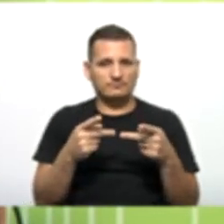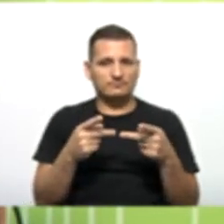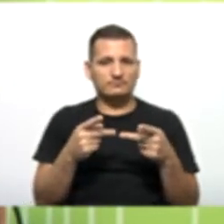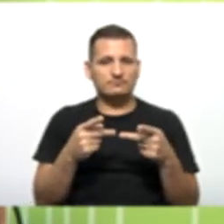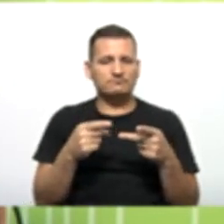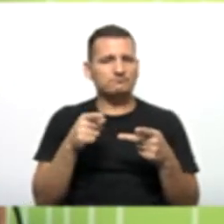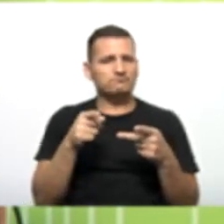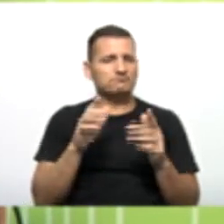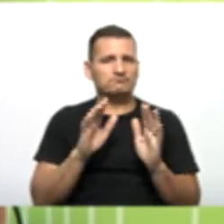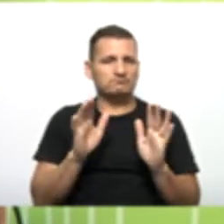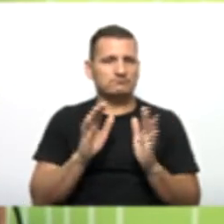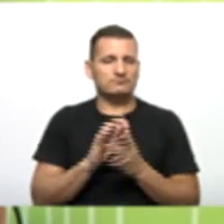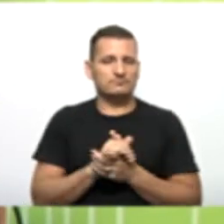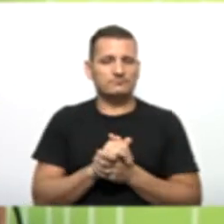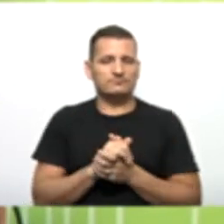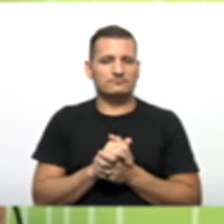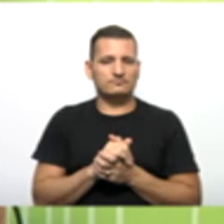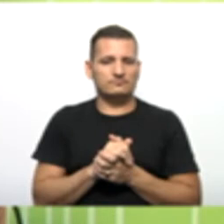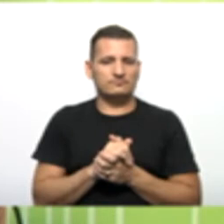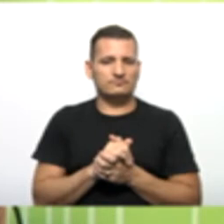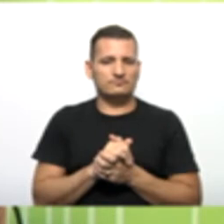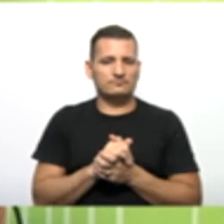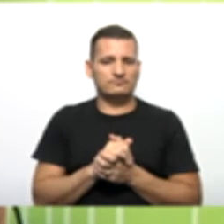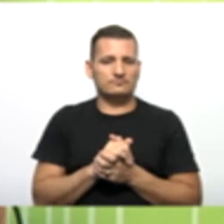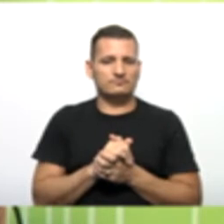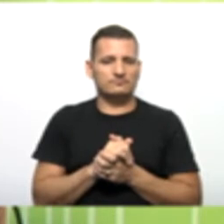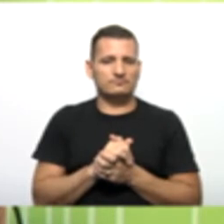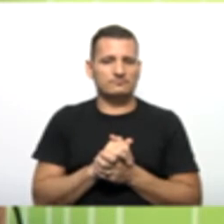Isso aí é, assim, um